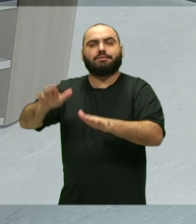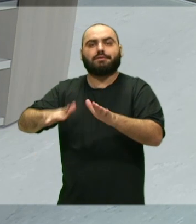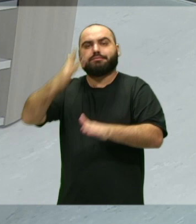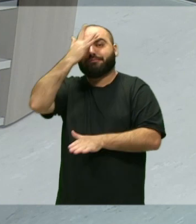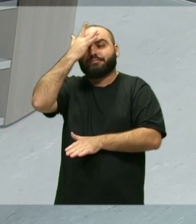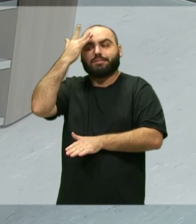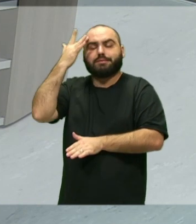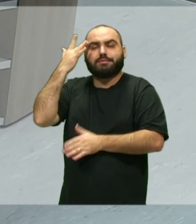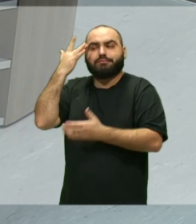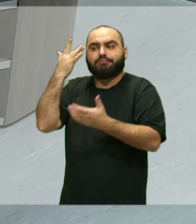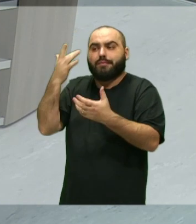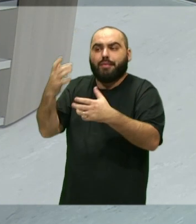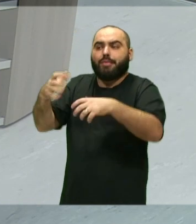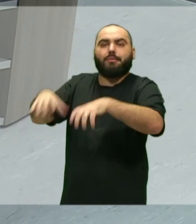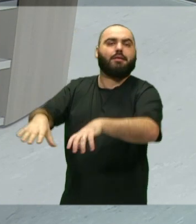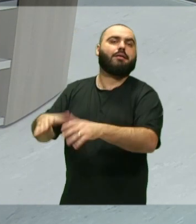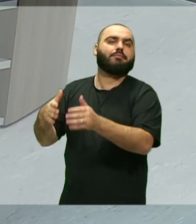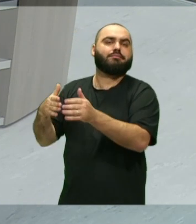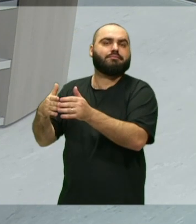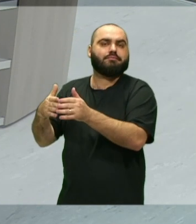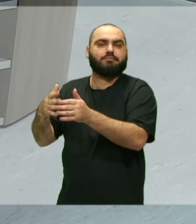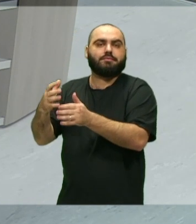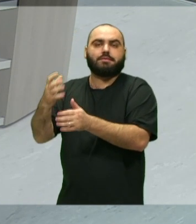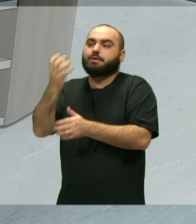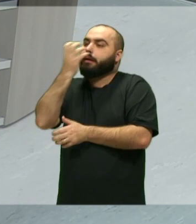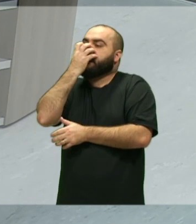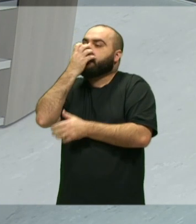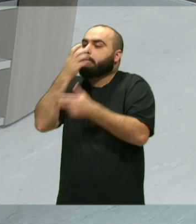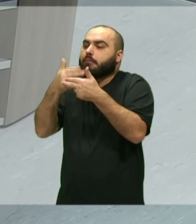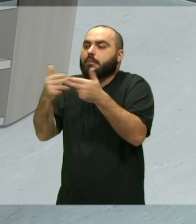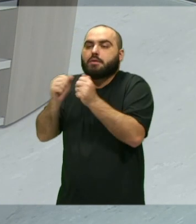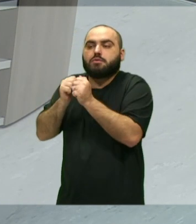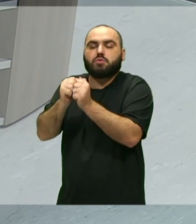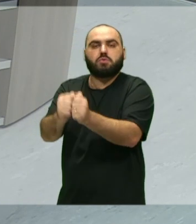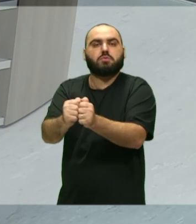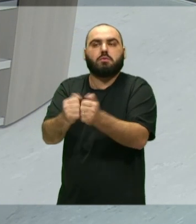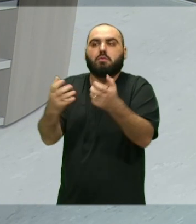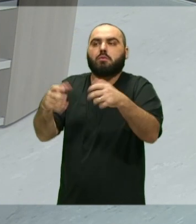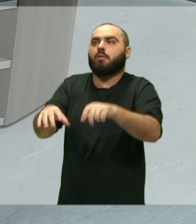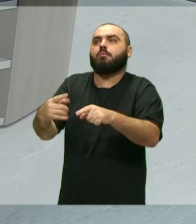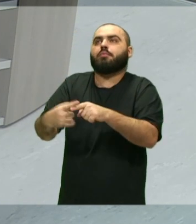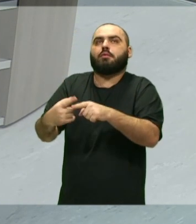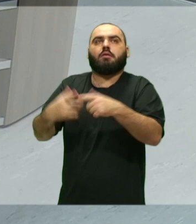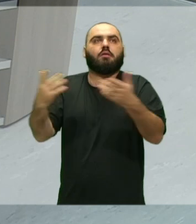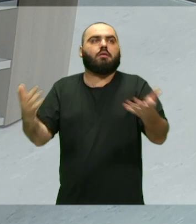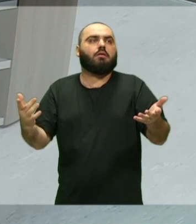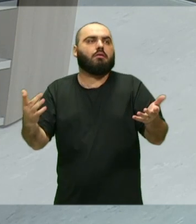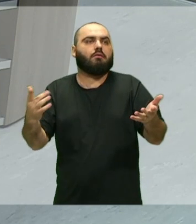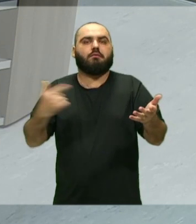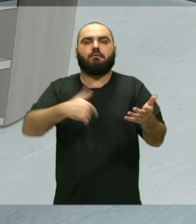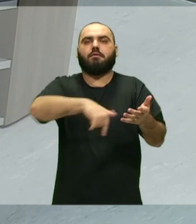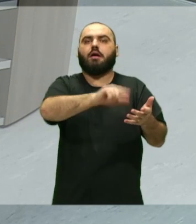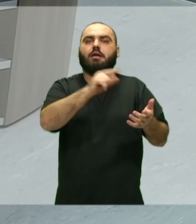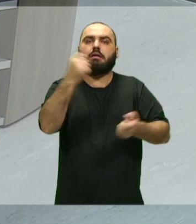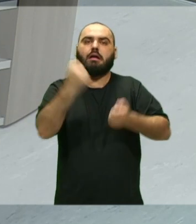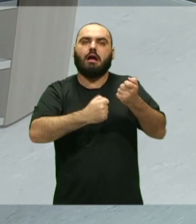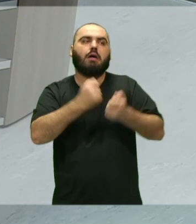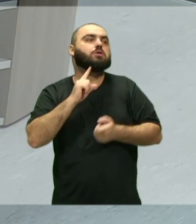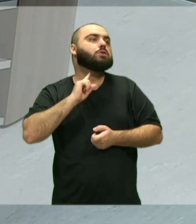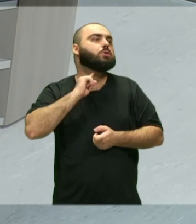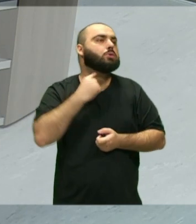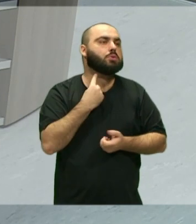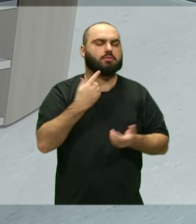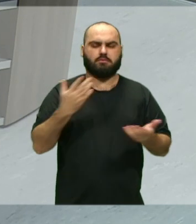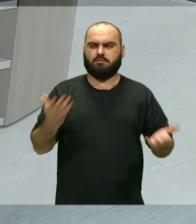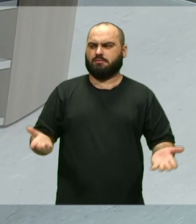se recusam a carregar o animal, sei lá, porque acha que vai sujar, mas só que